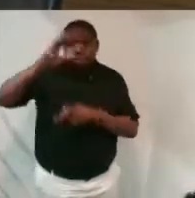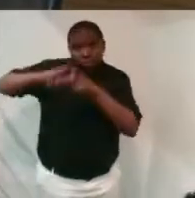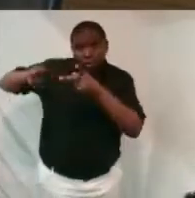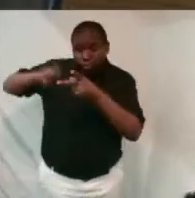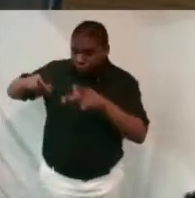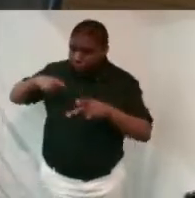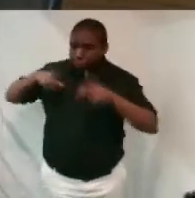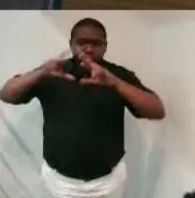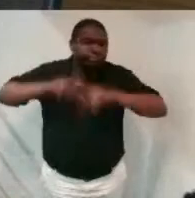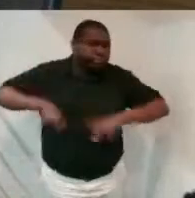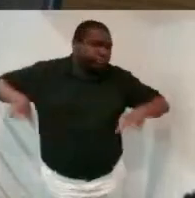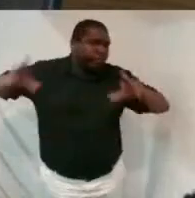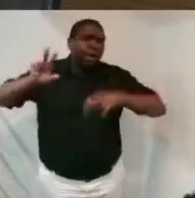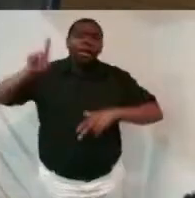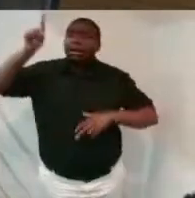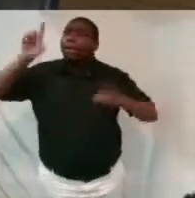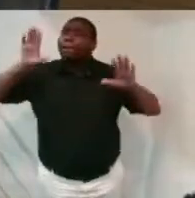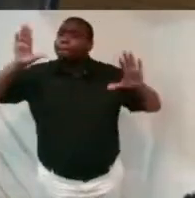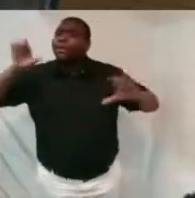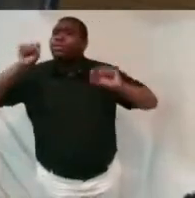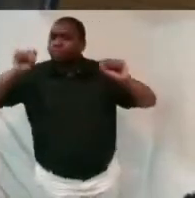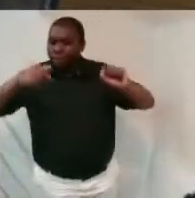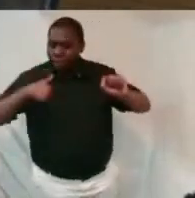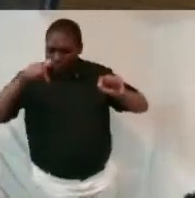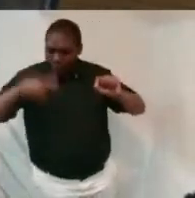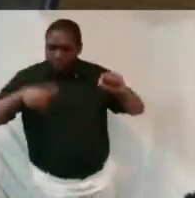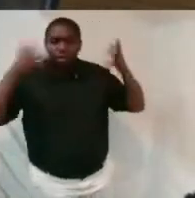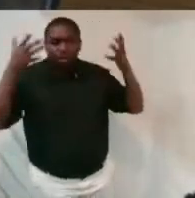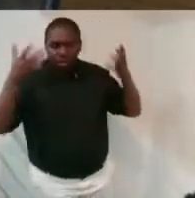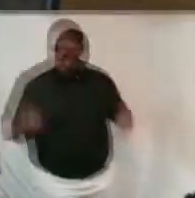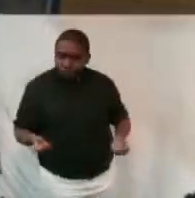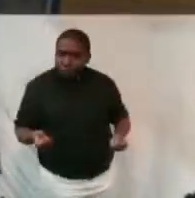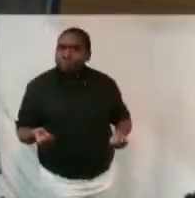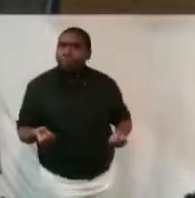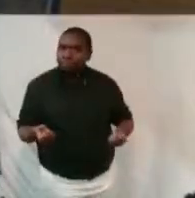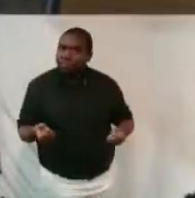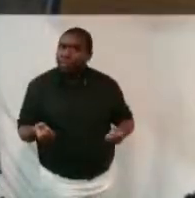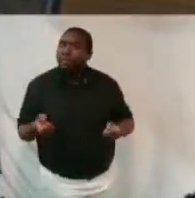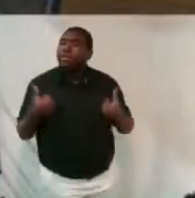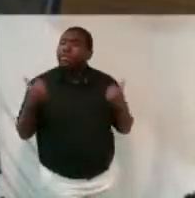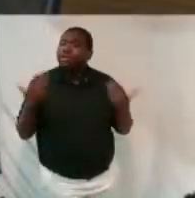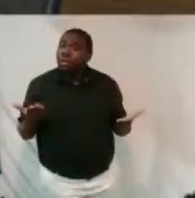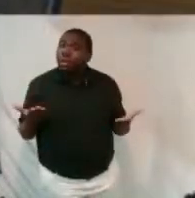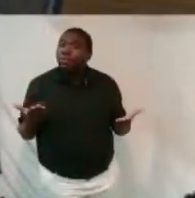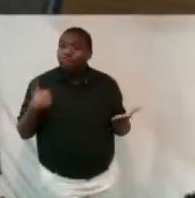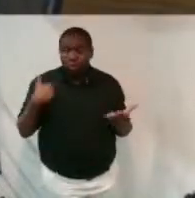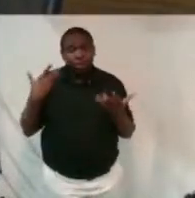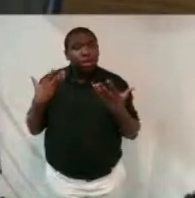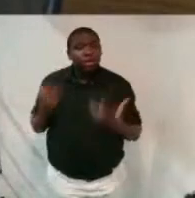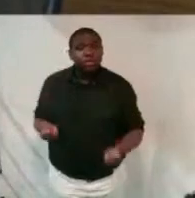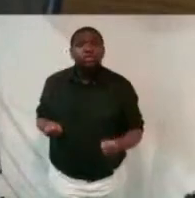que tem lá, mas quando assumi essa comissão, assumi